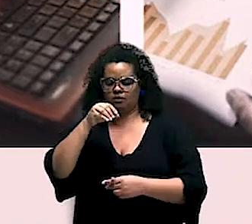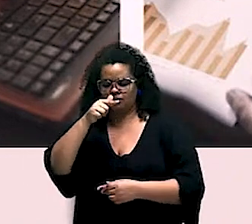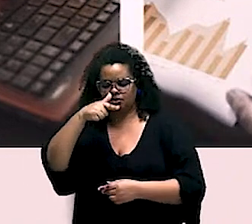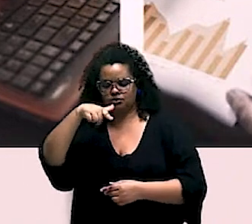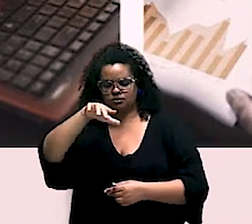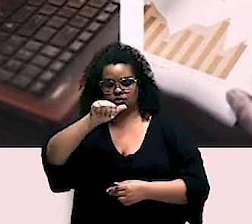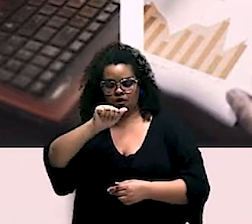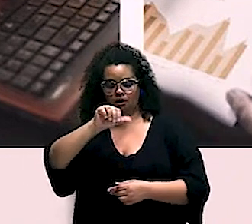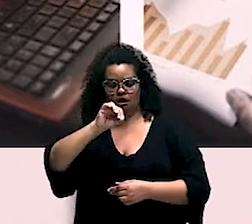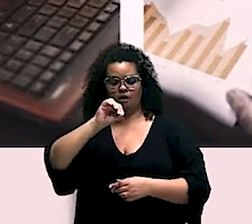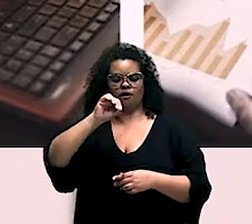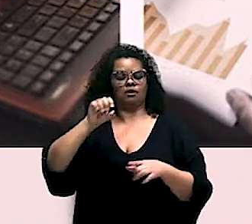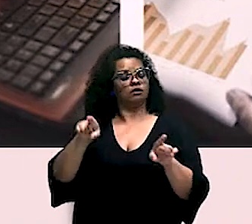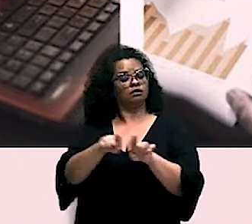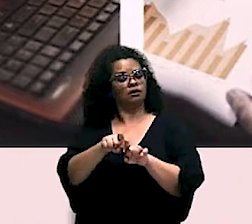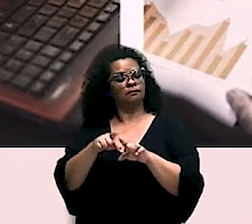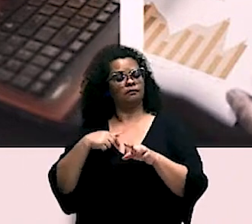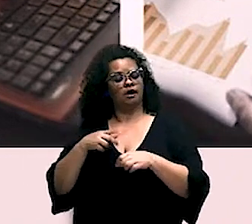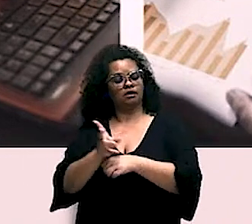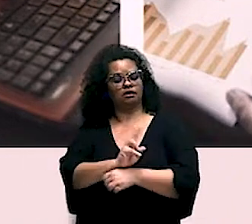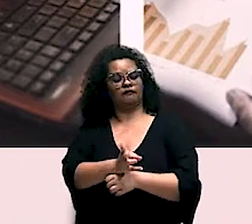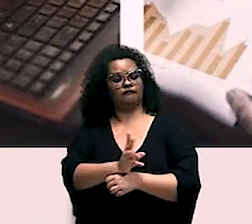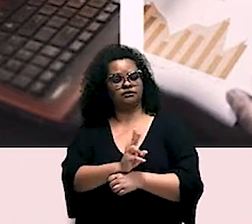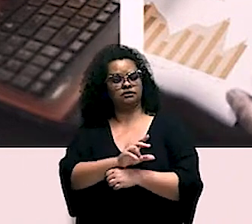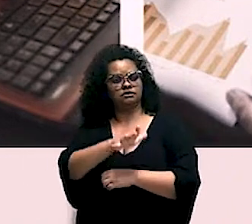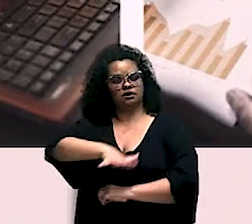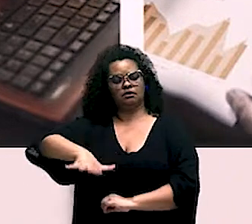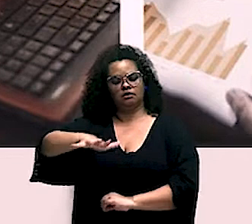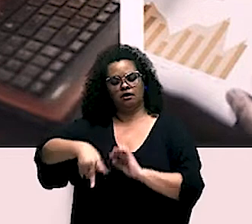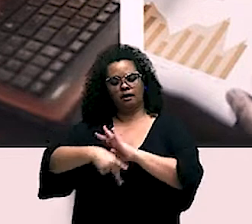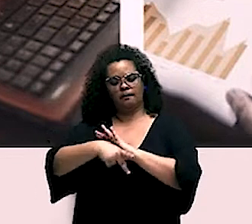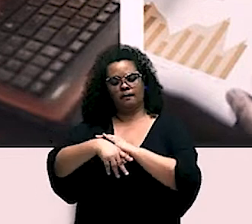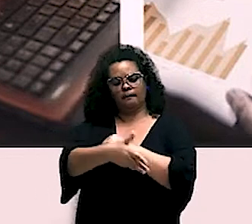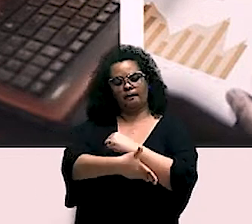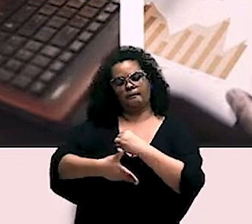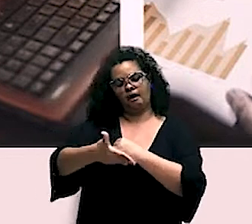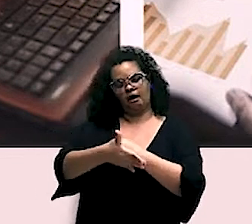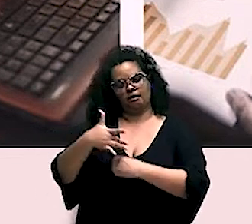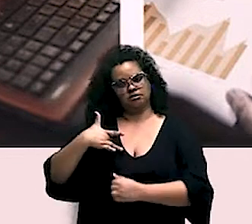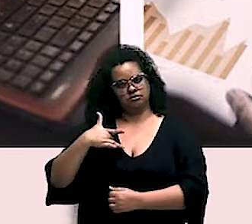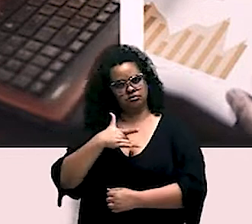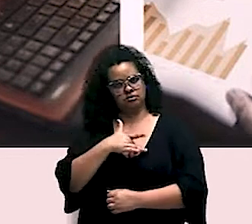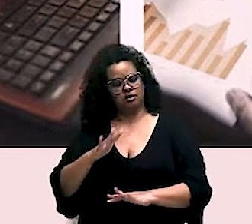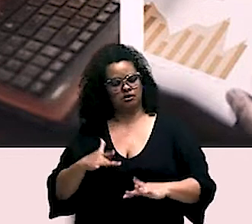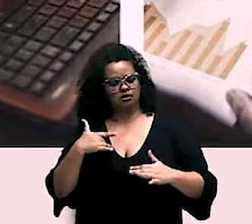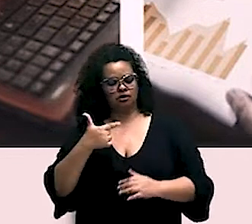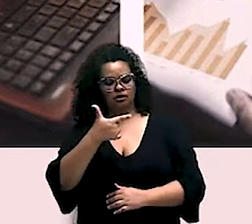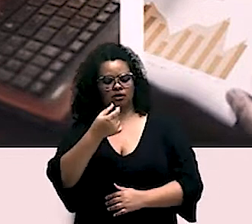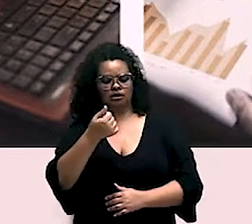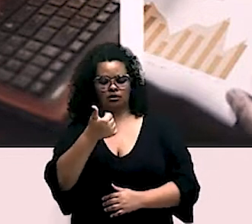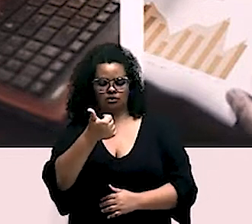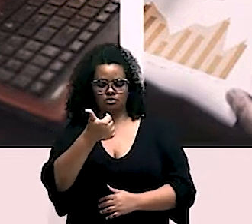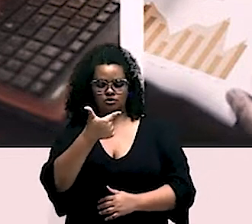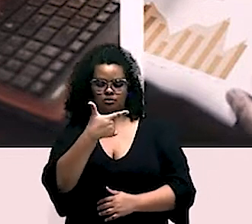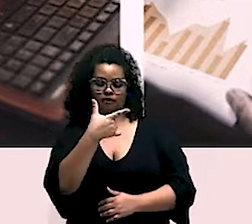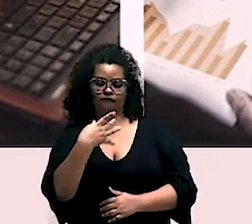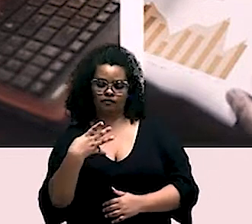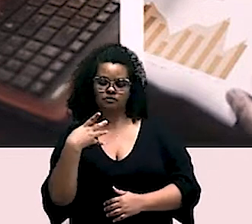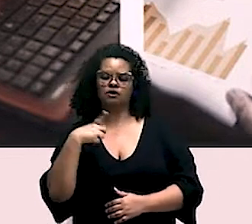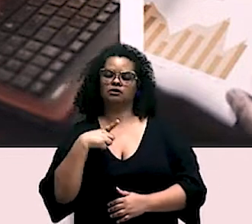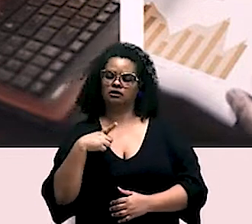e também da fiscalização que foi prevista na área da atenção primária. Né? Então, em 2024, ocorreu